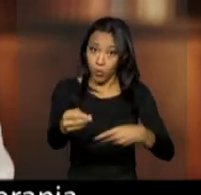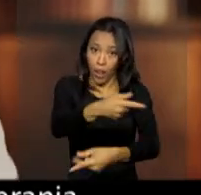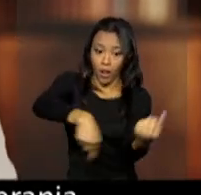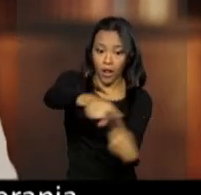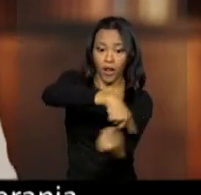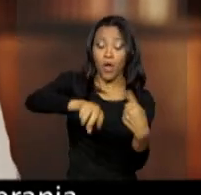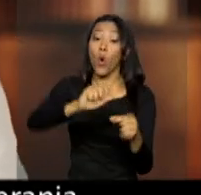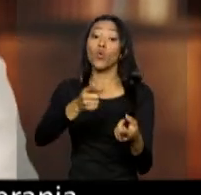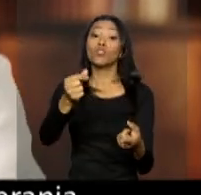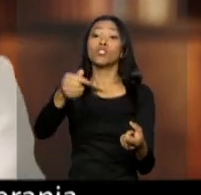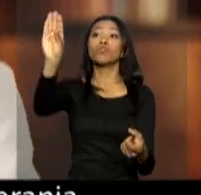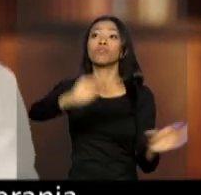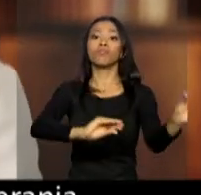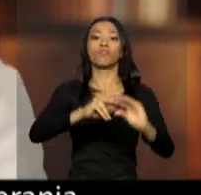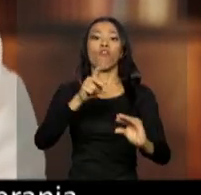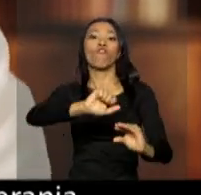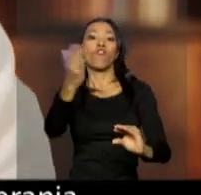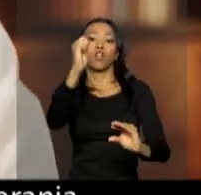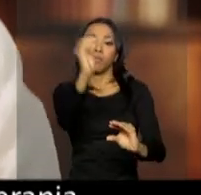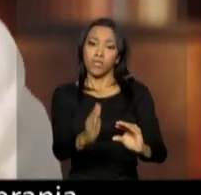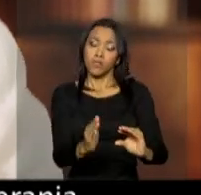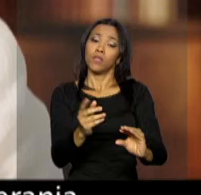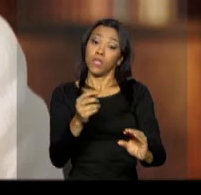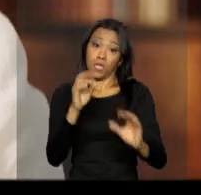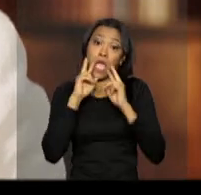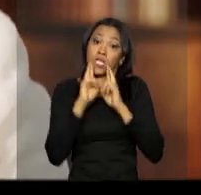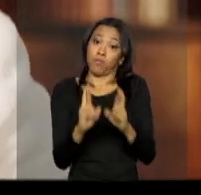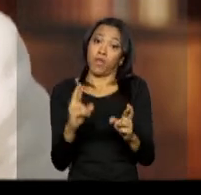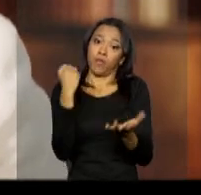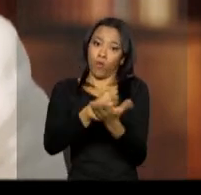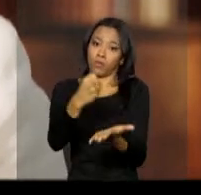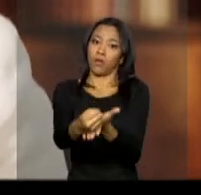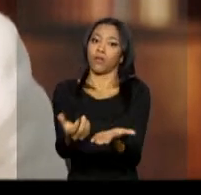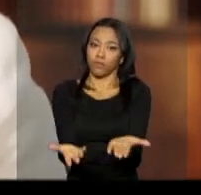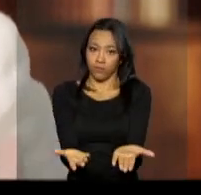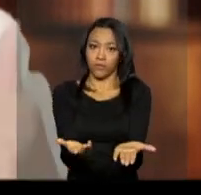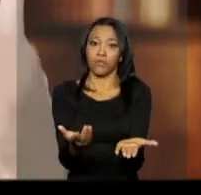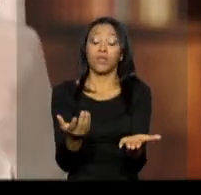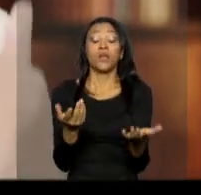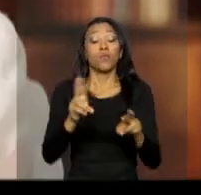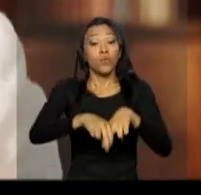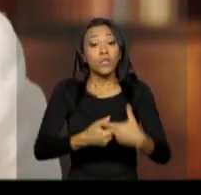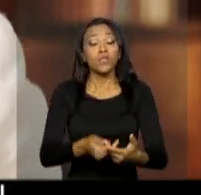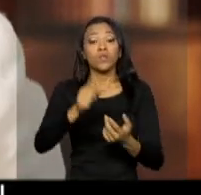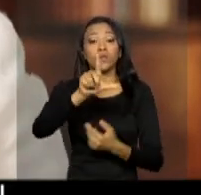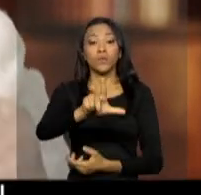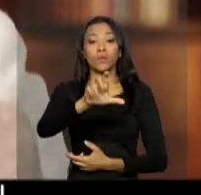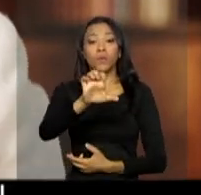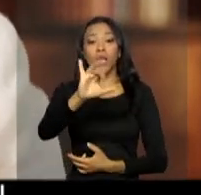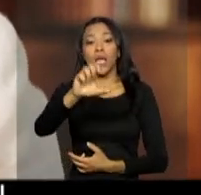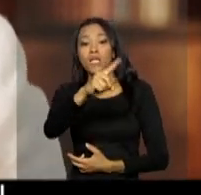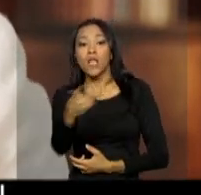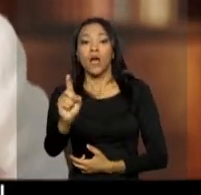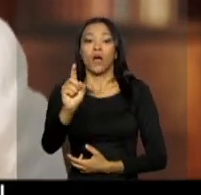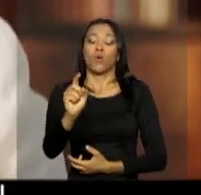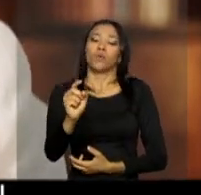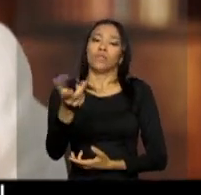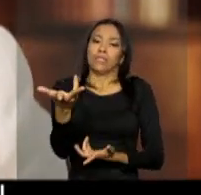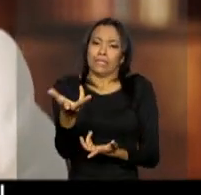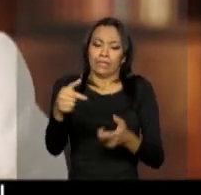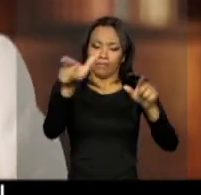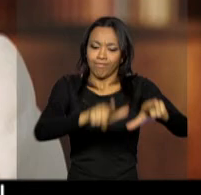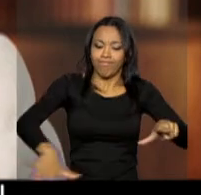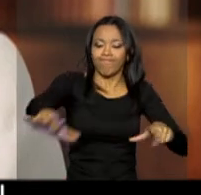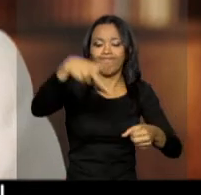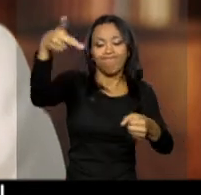respeita contratos e que preserva sua soberania. Por tudo isso, o leilão de Libra representa um marco